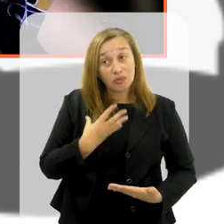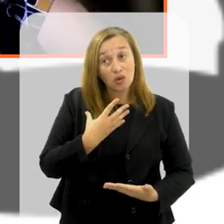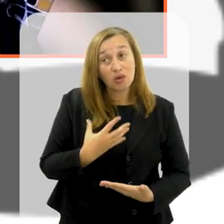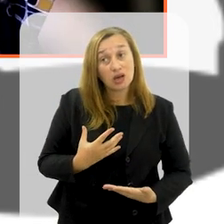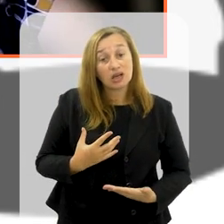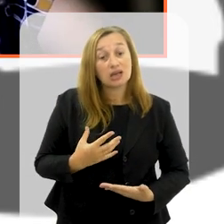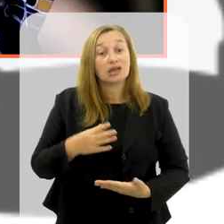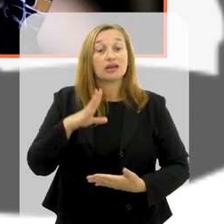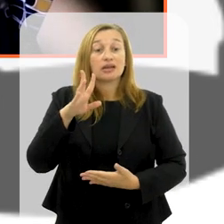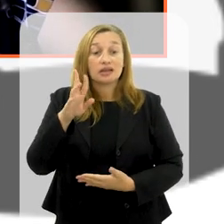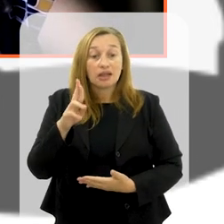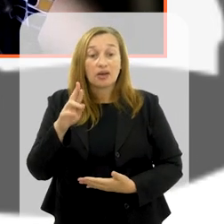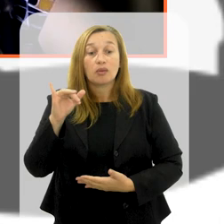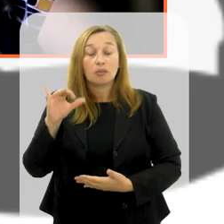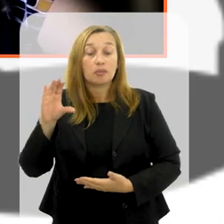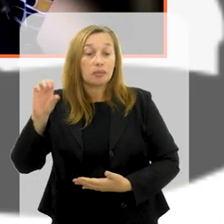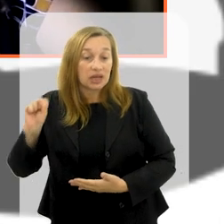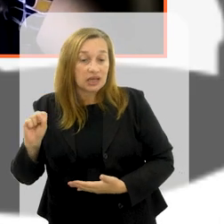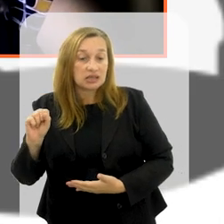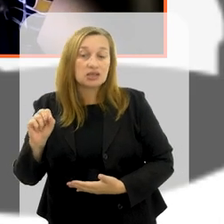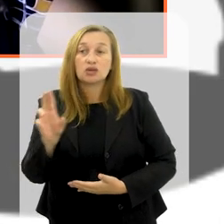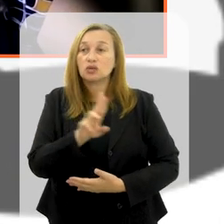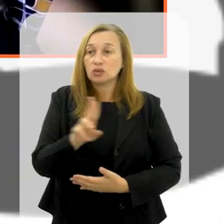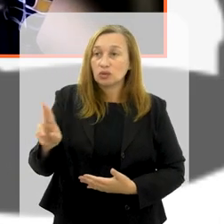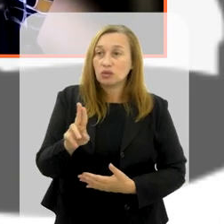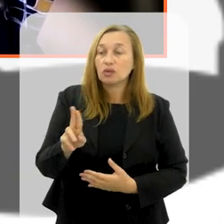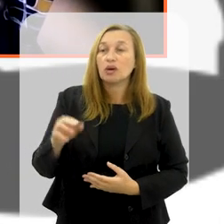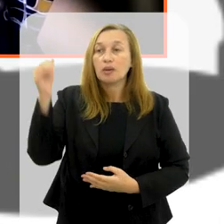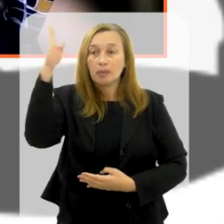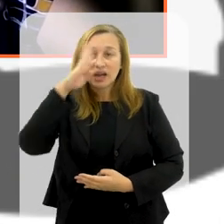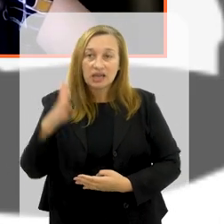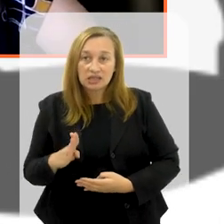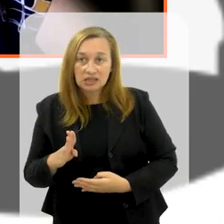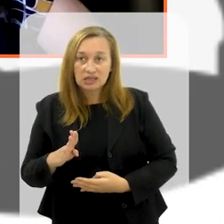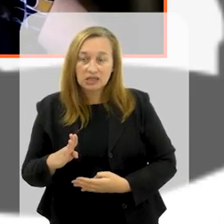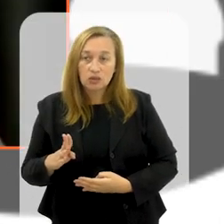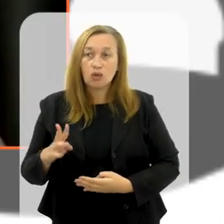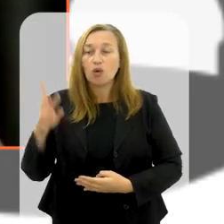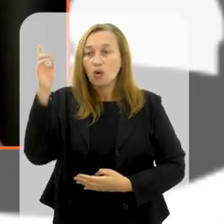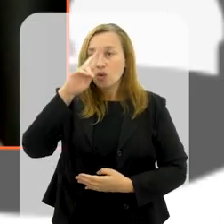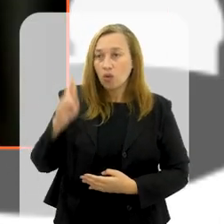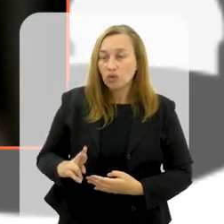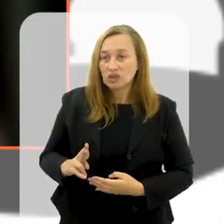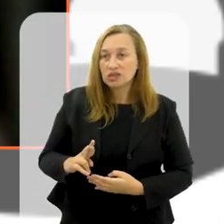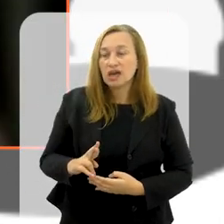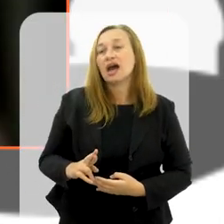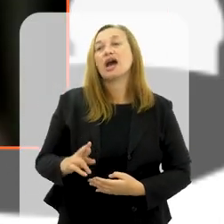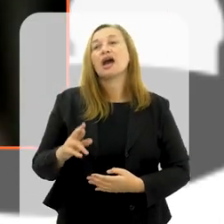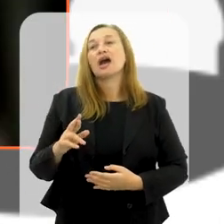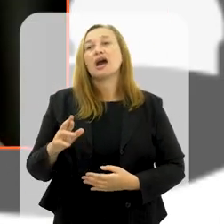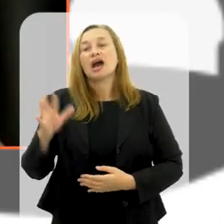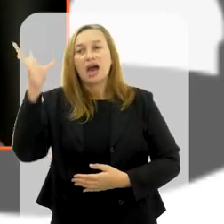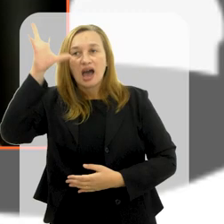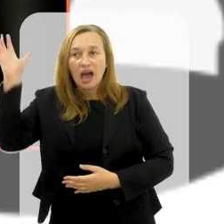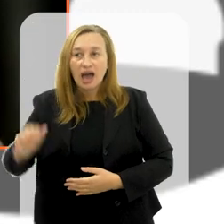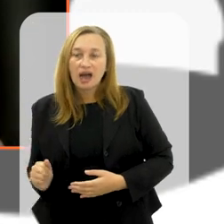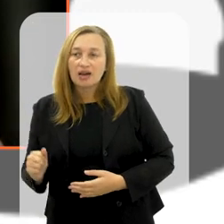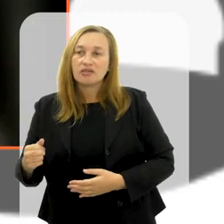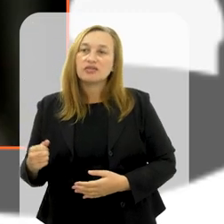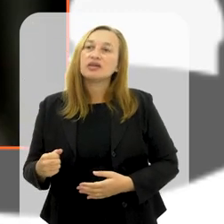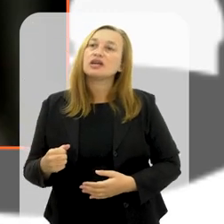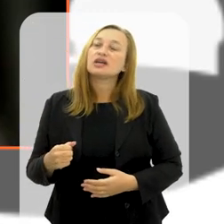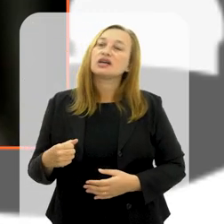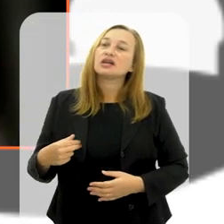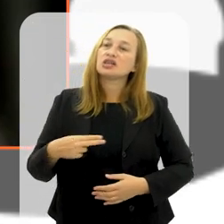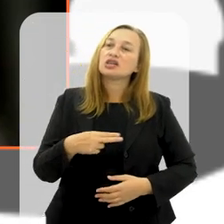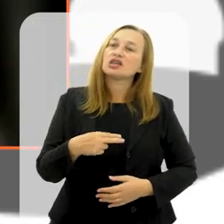Policy Center tem o BRICS no nome, né? Brasil, Índia, Rússia, África do Sul, China. foi criado lá atrás,